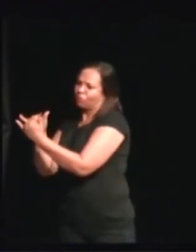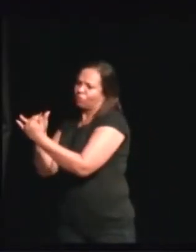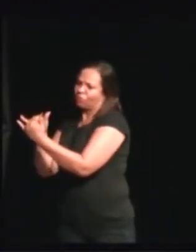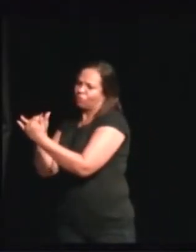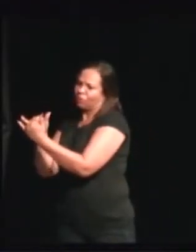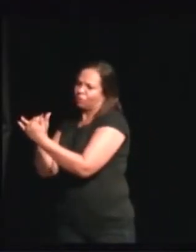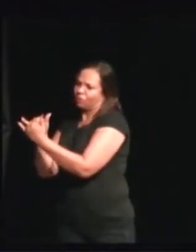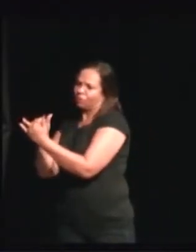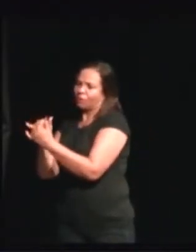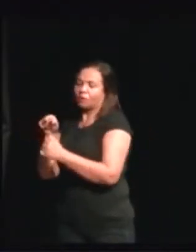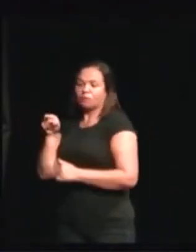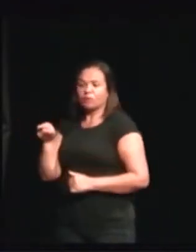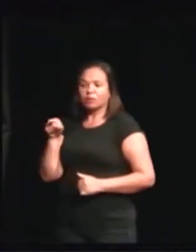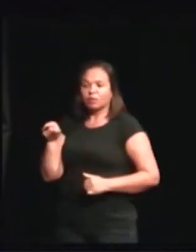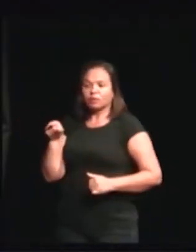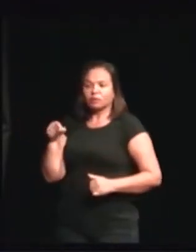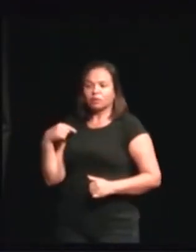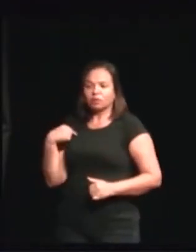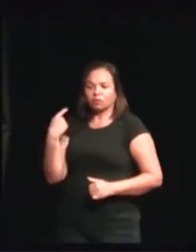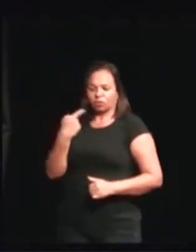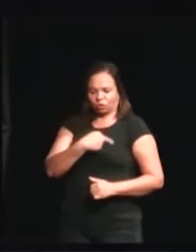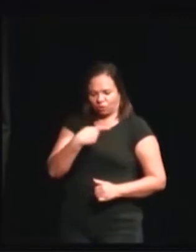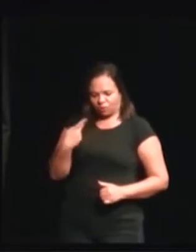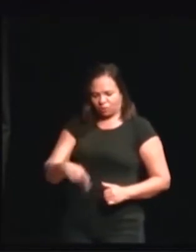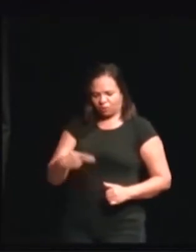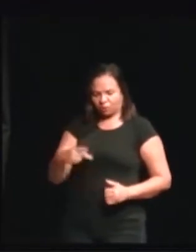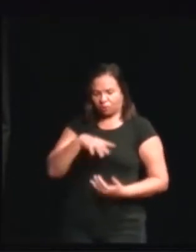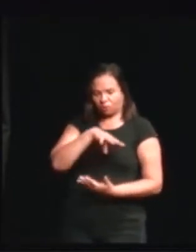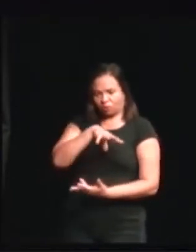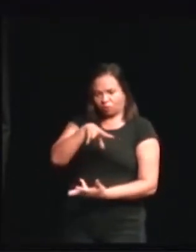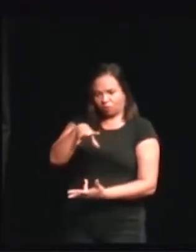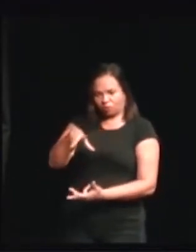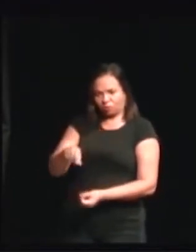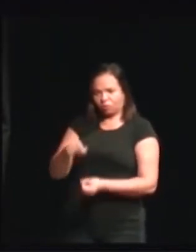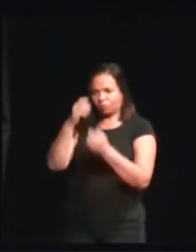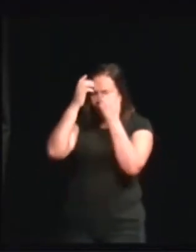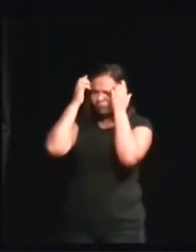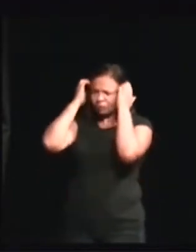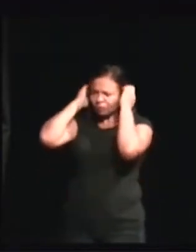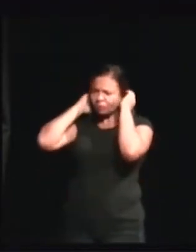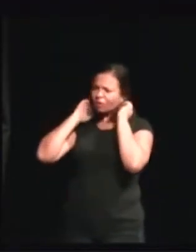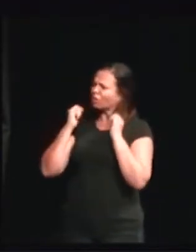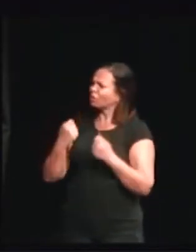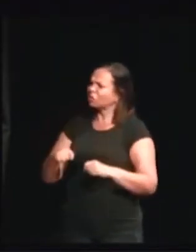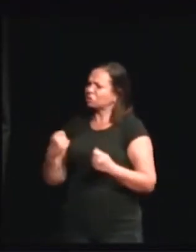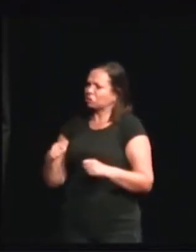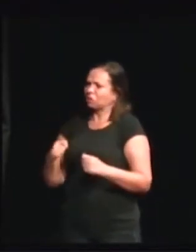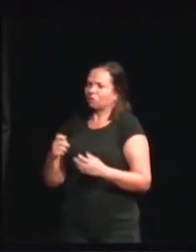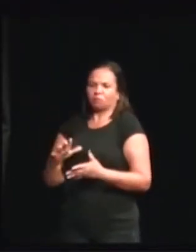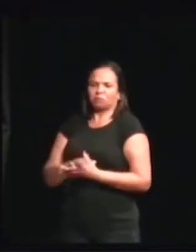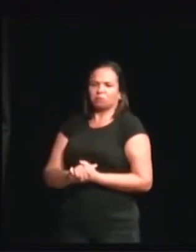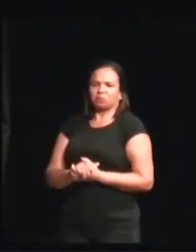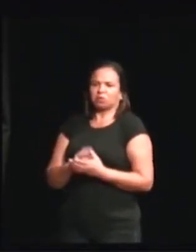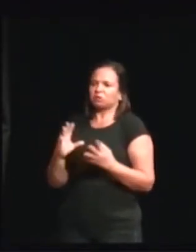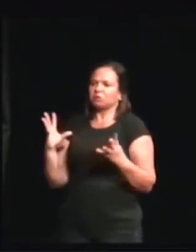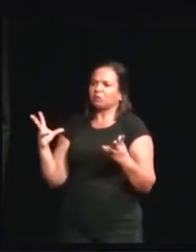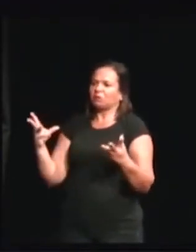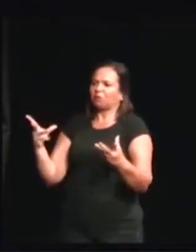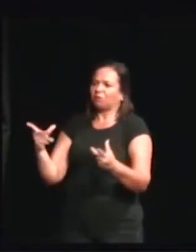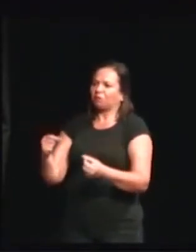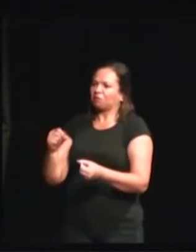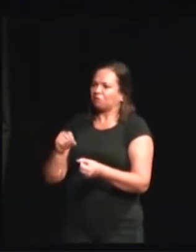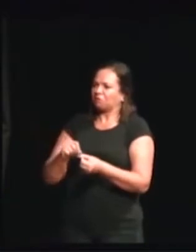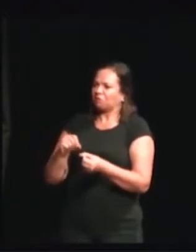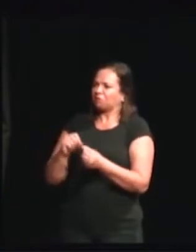É para isso que a gente está aqui. Eu não preciso fazer algo fantástico. Vamos ter essa fantasia. Isso aqui